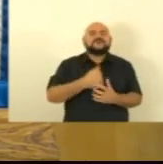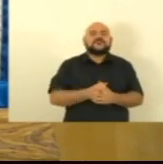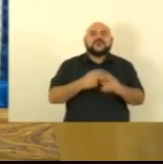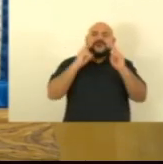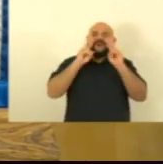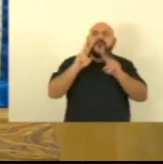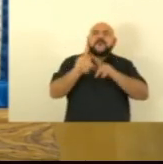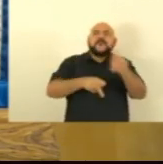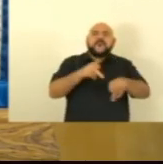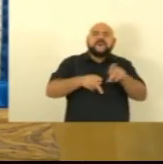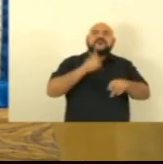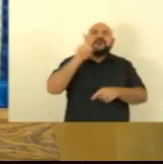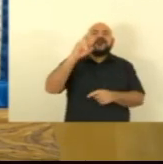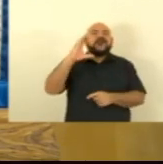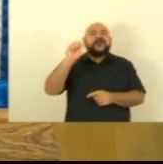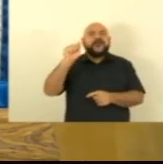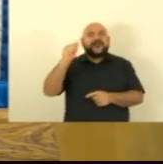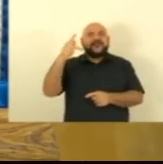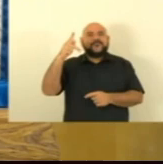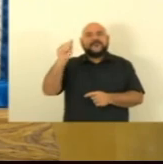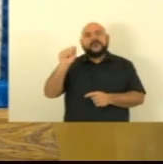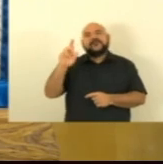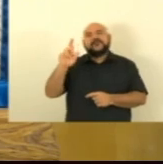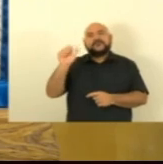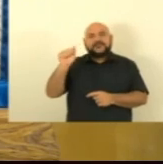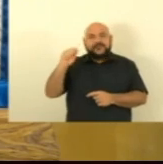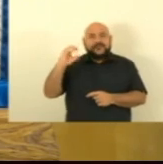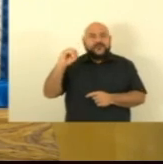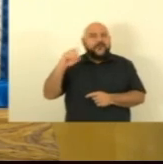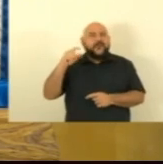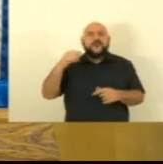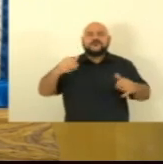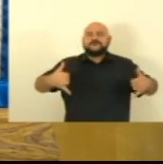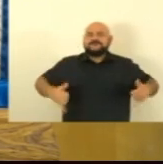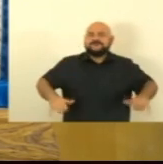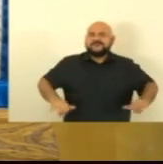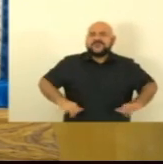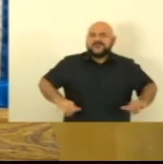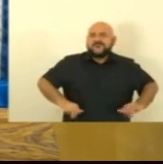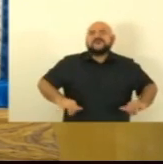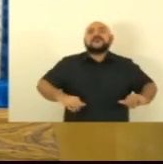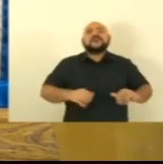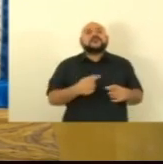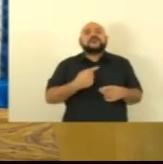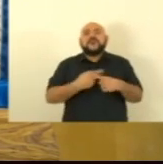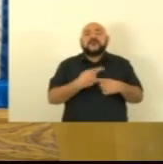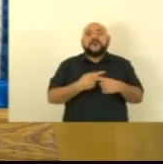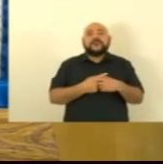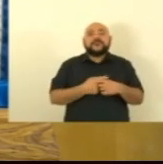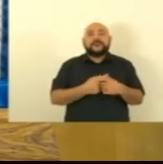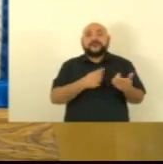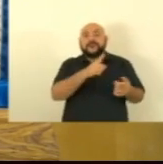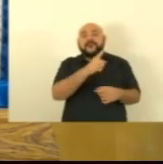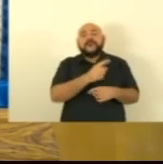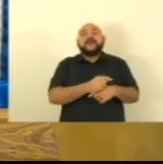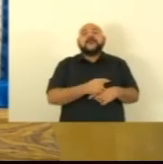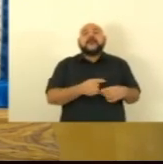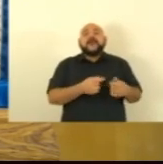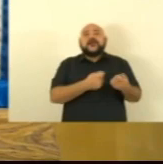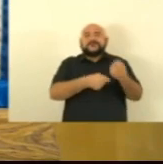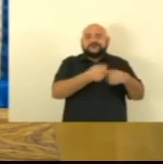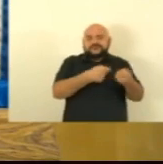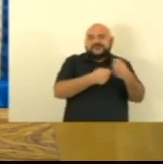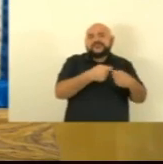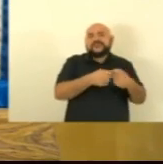sofrendo por deficiência na saúde pública em razão justamente da má gestão daquela unidade. Eu